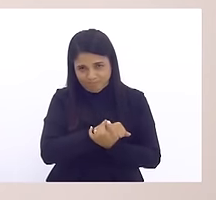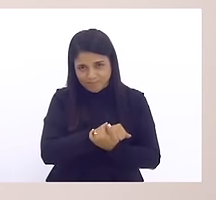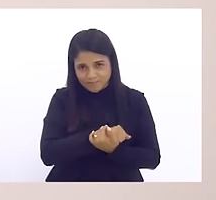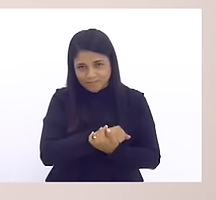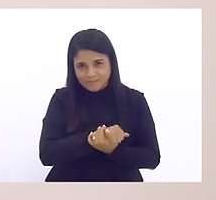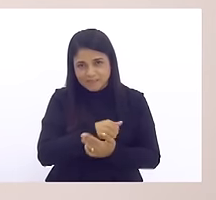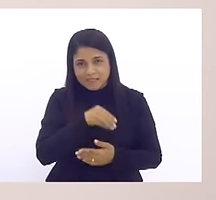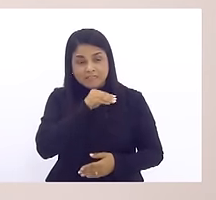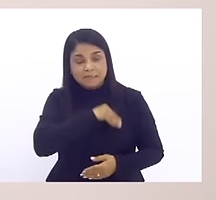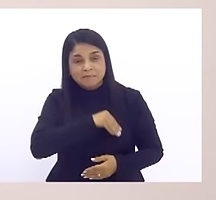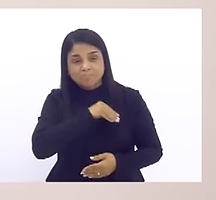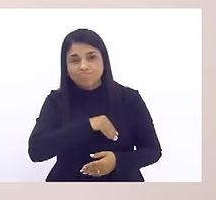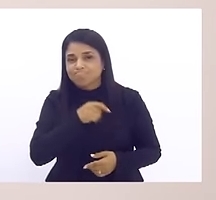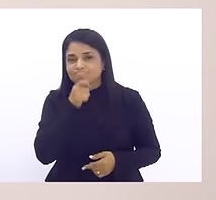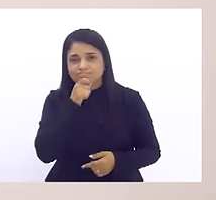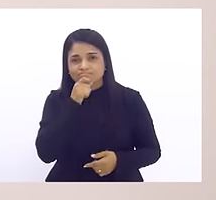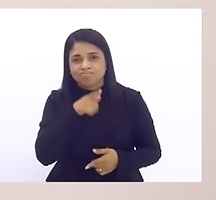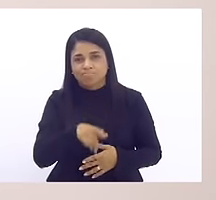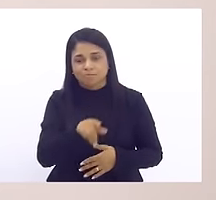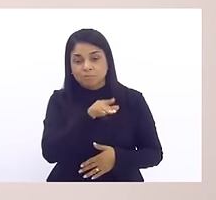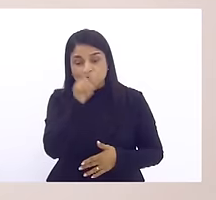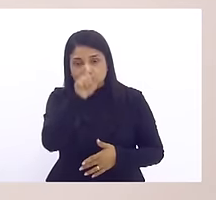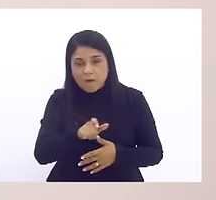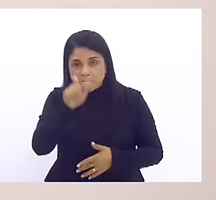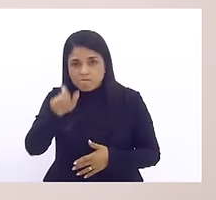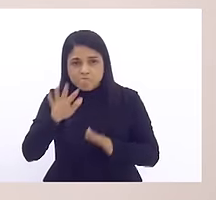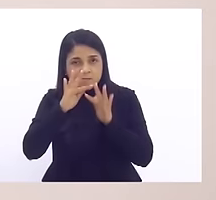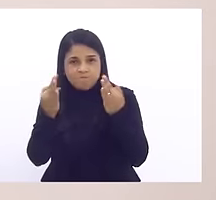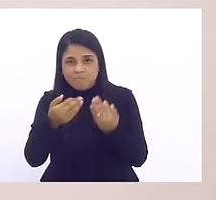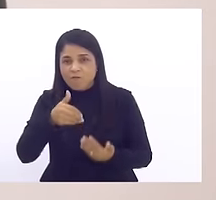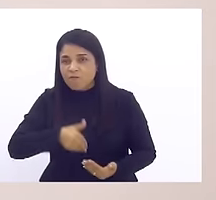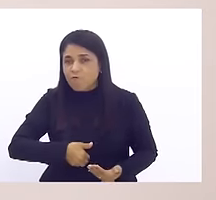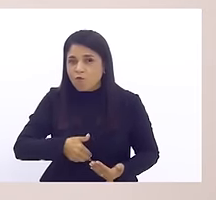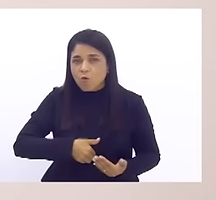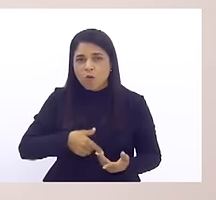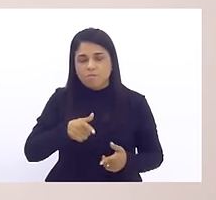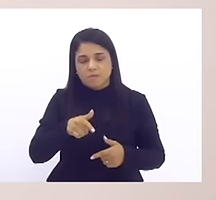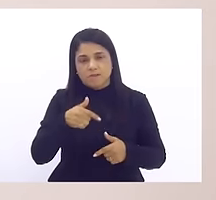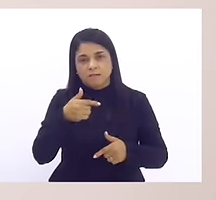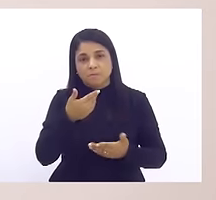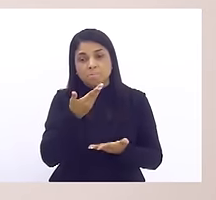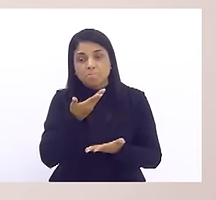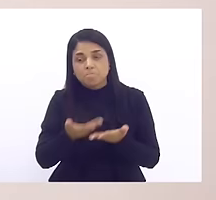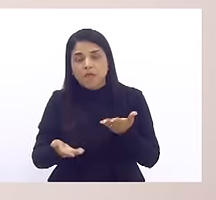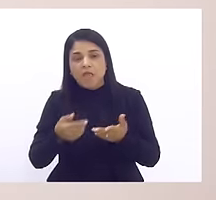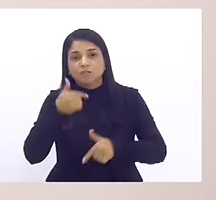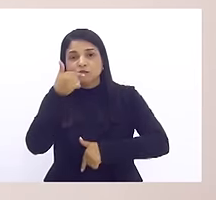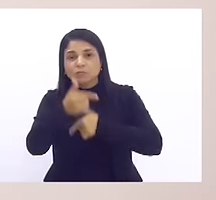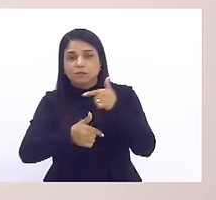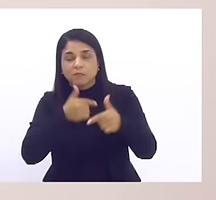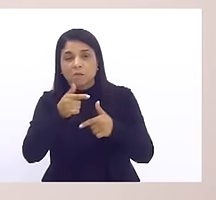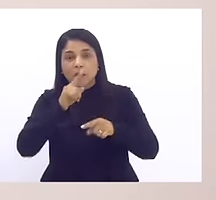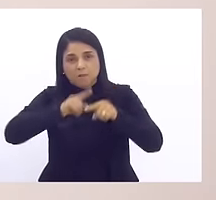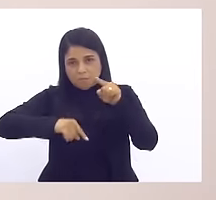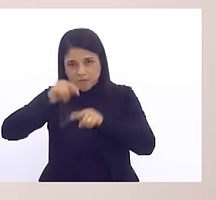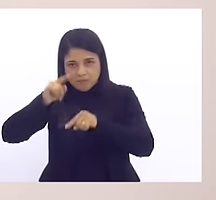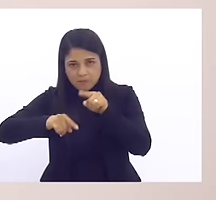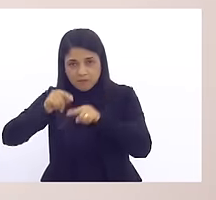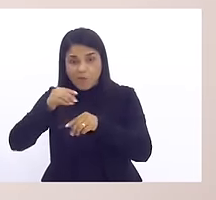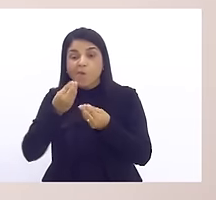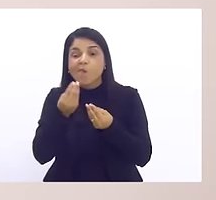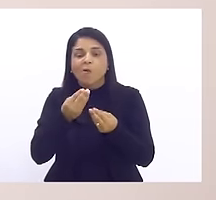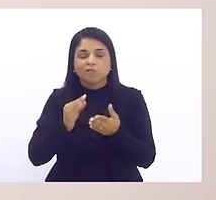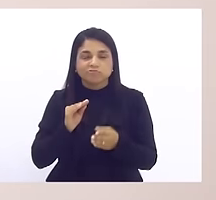por causa de outras pessoas passando fome porque o trabalhador perde seu instrumento de trabalho Presidente E como que ele vai sustentar sua